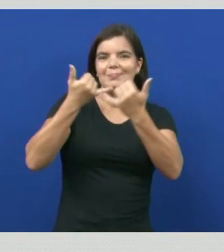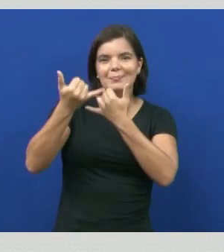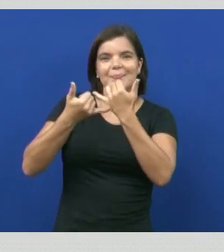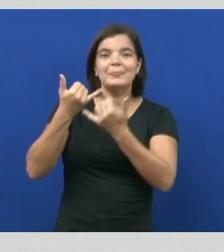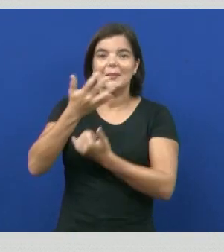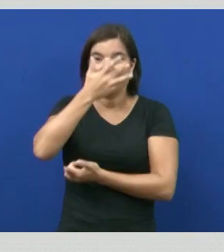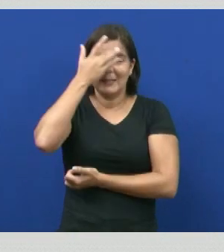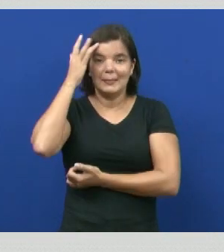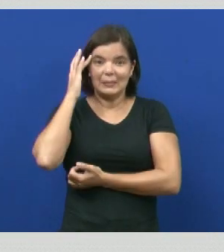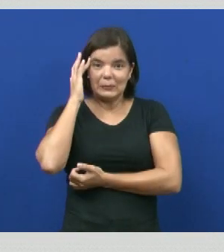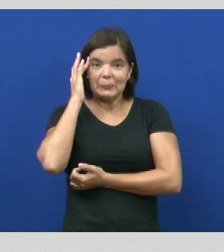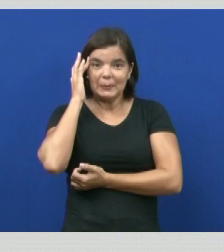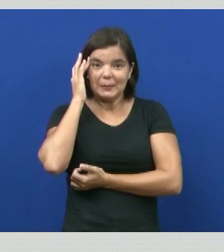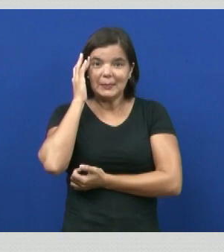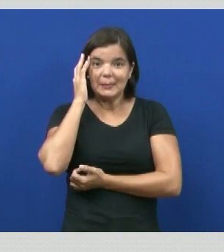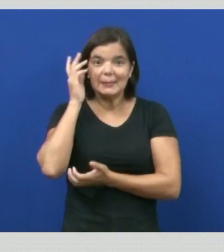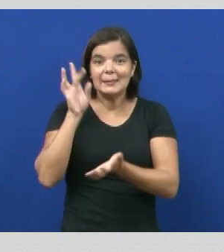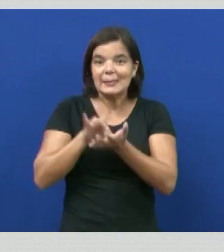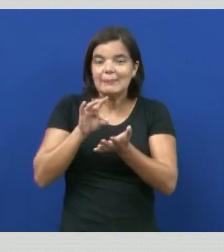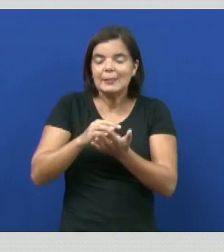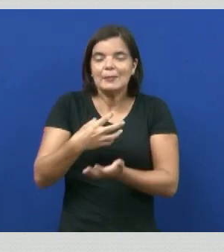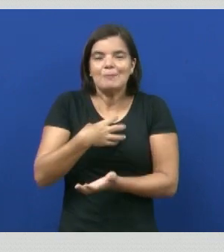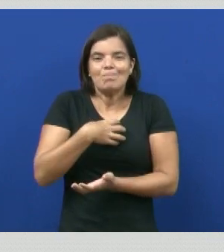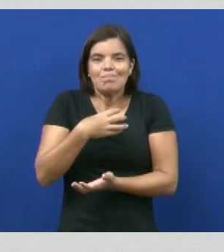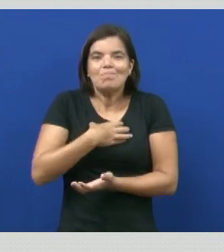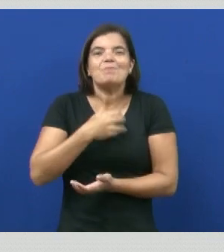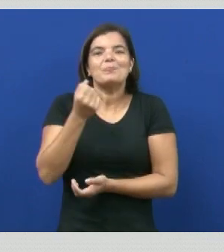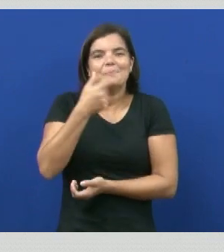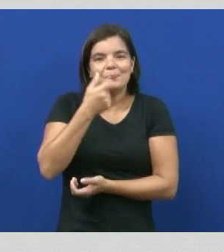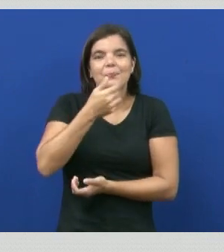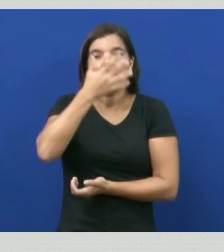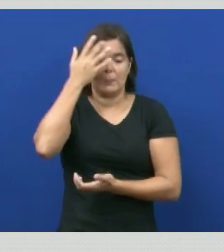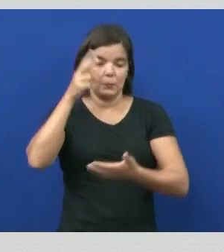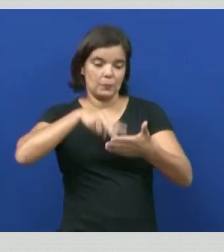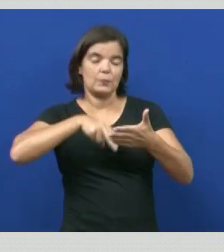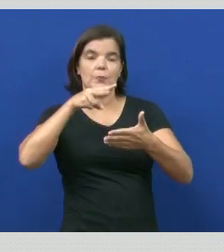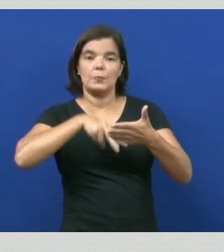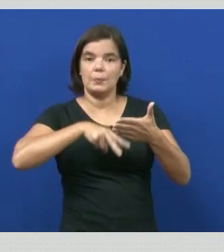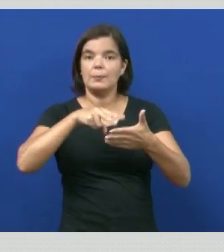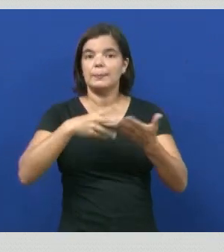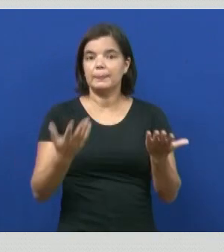para causar, na verdade, essa sensação cômica nos leitores.